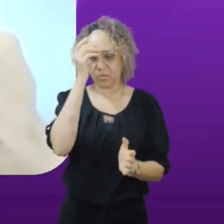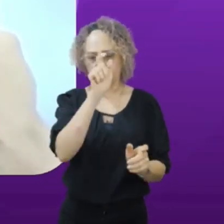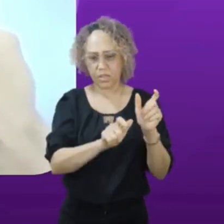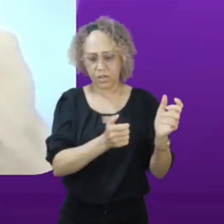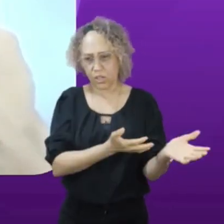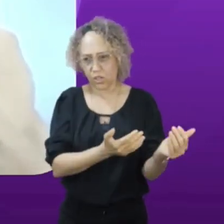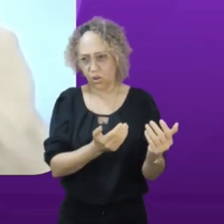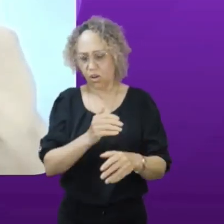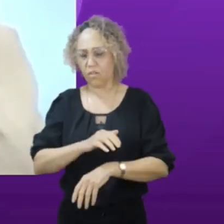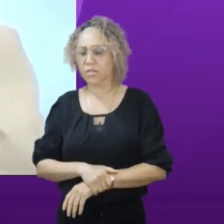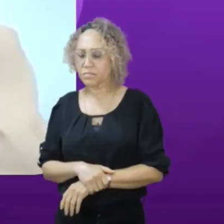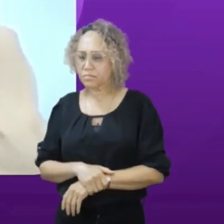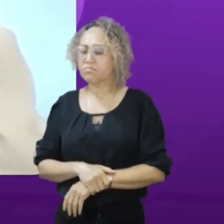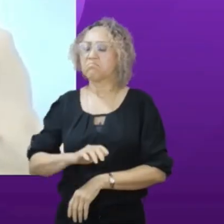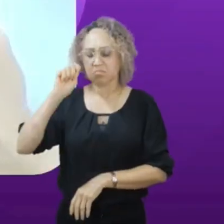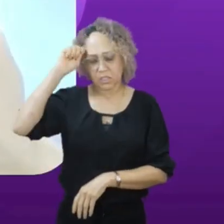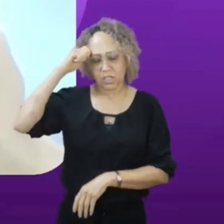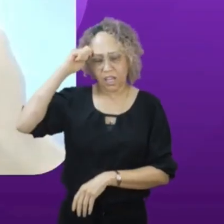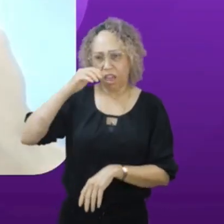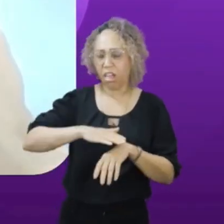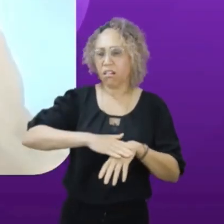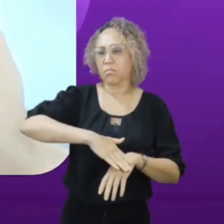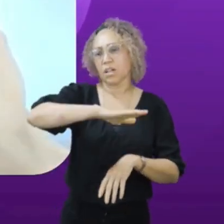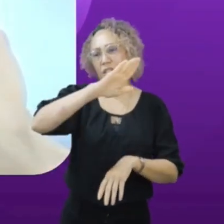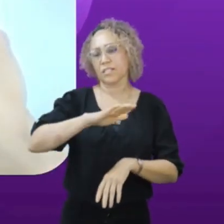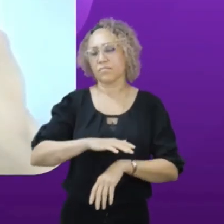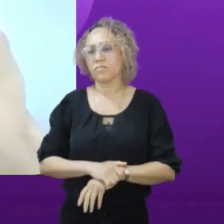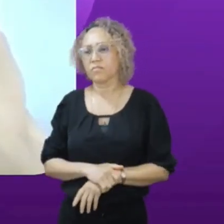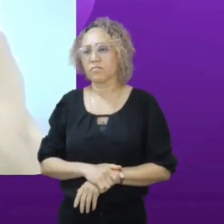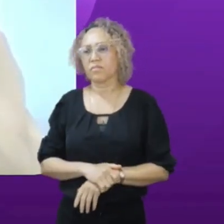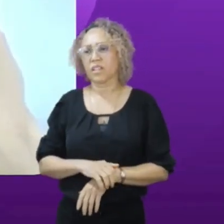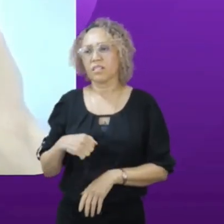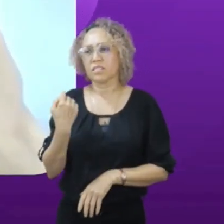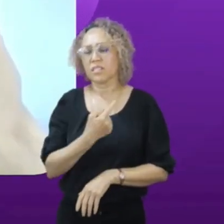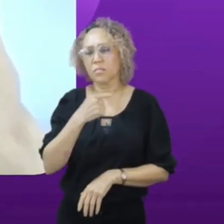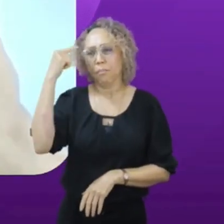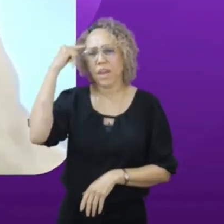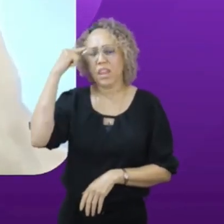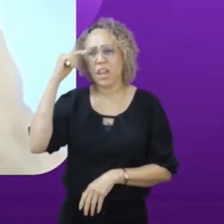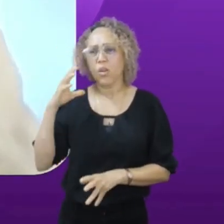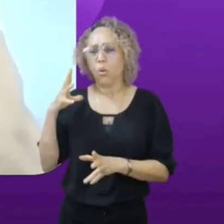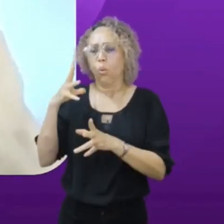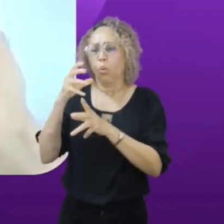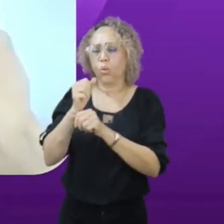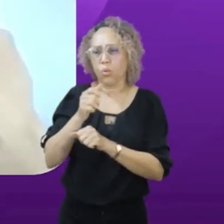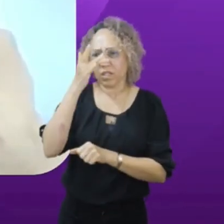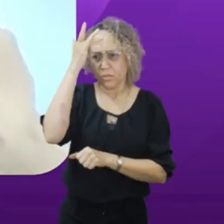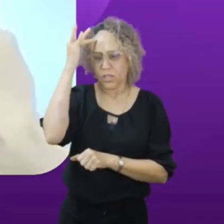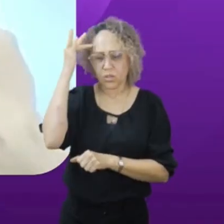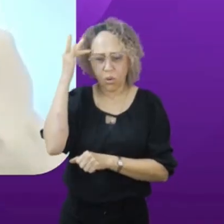68,56% de pessoas negras, e quando a gente pensa o contingente do número de pessoas privadas de